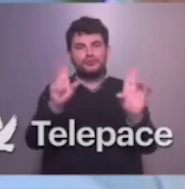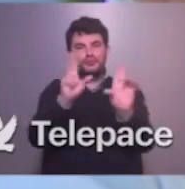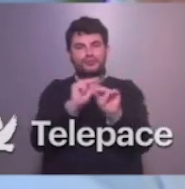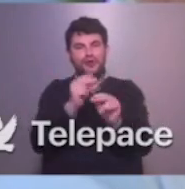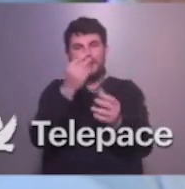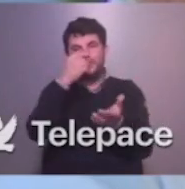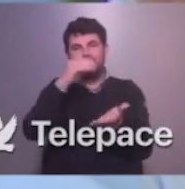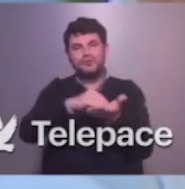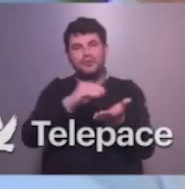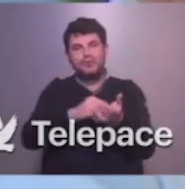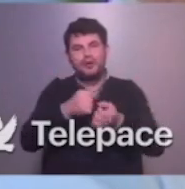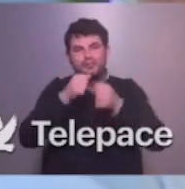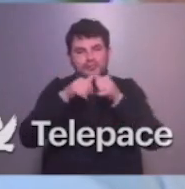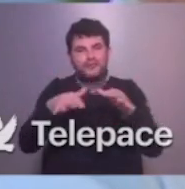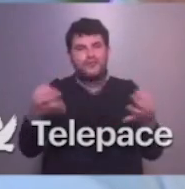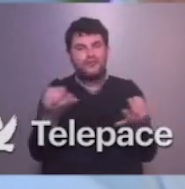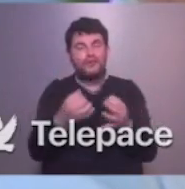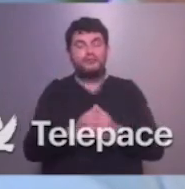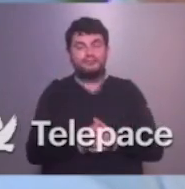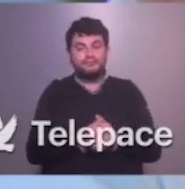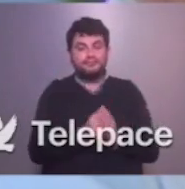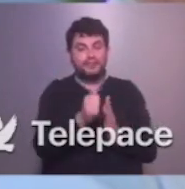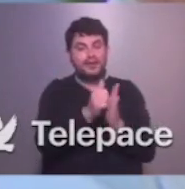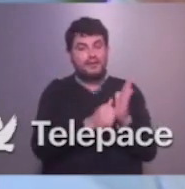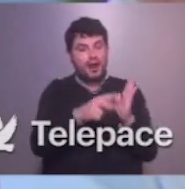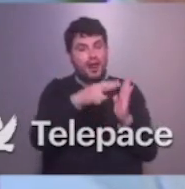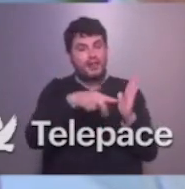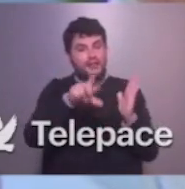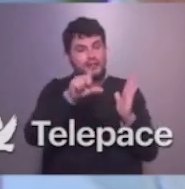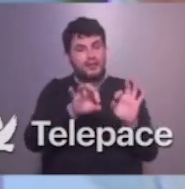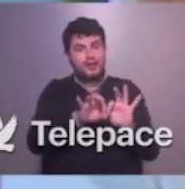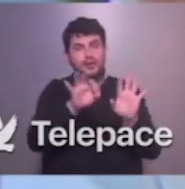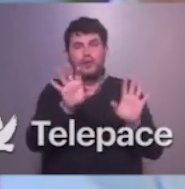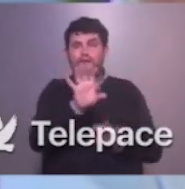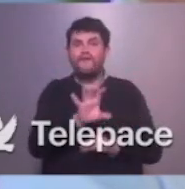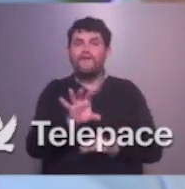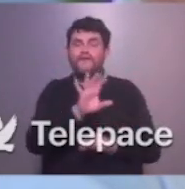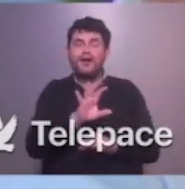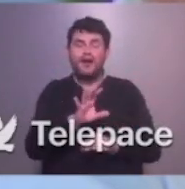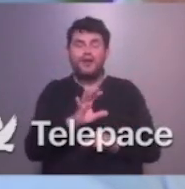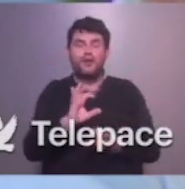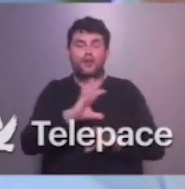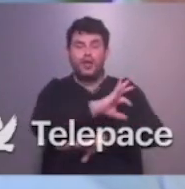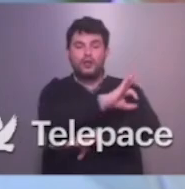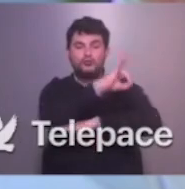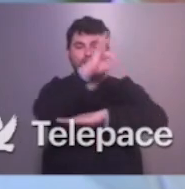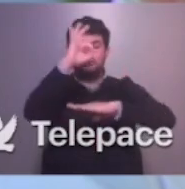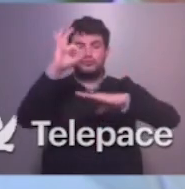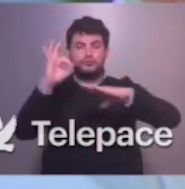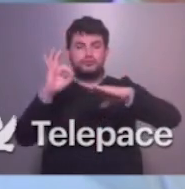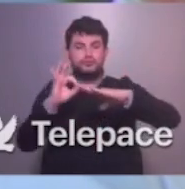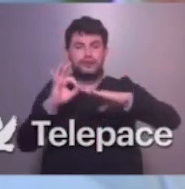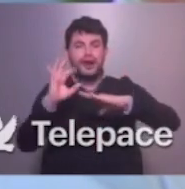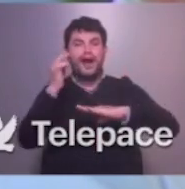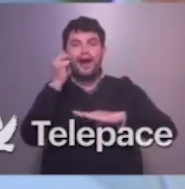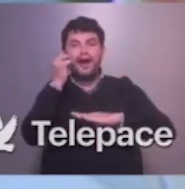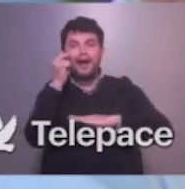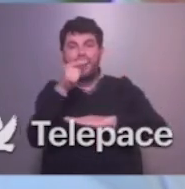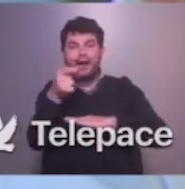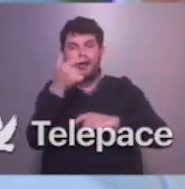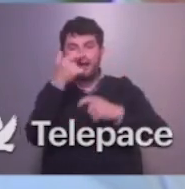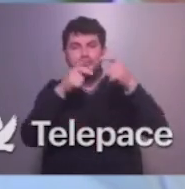anunciada aos pobres. No Evangelho lemos também que ao pôr do sol, todos que